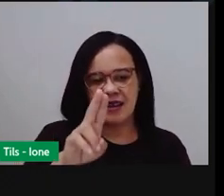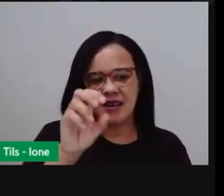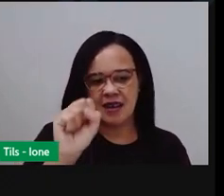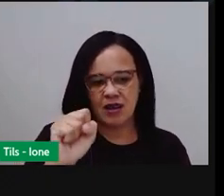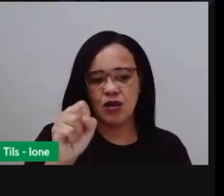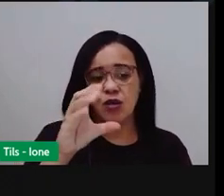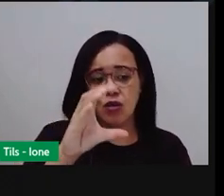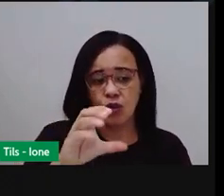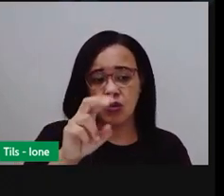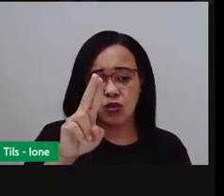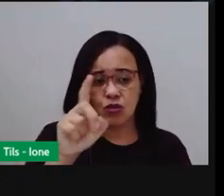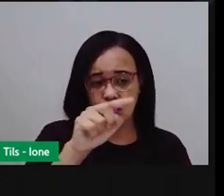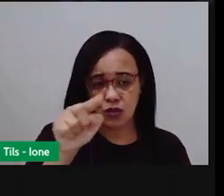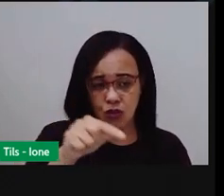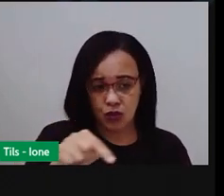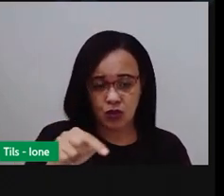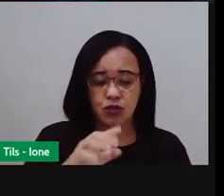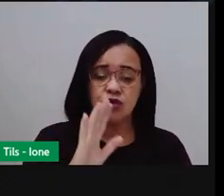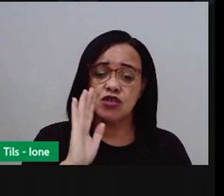canjica,